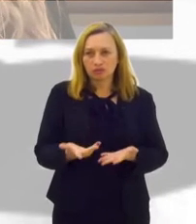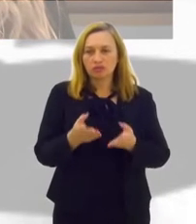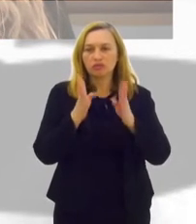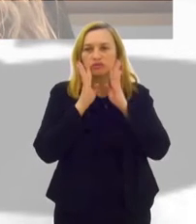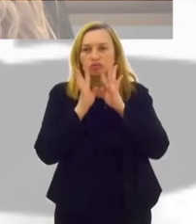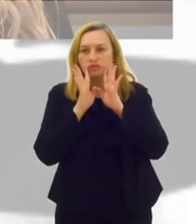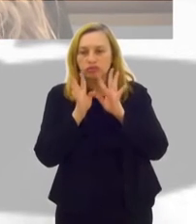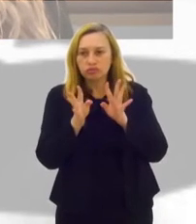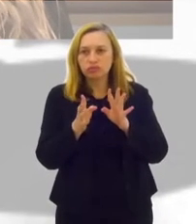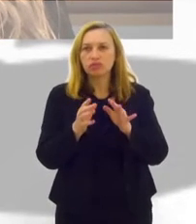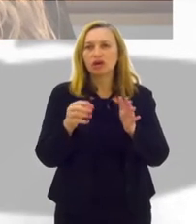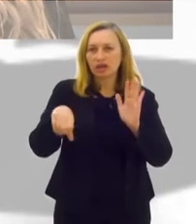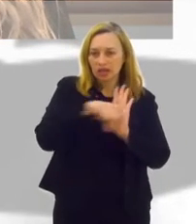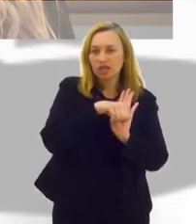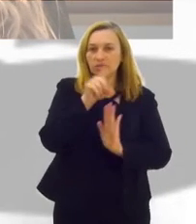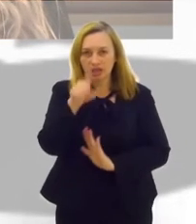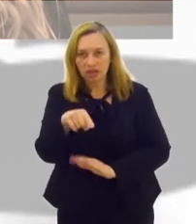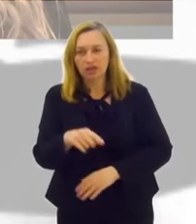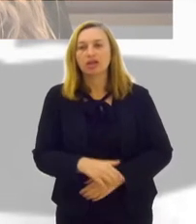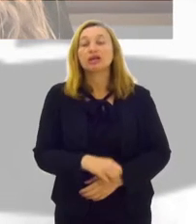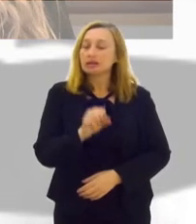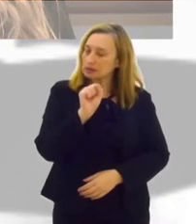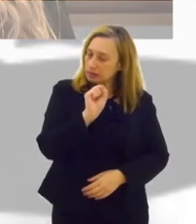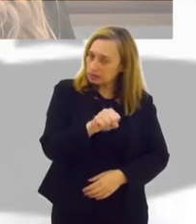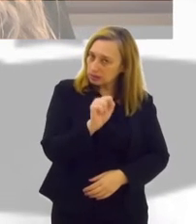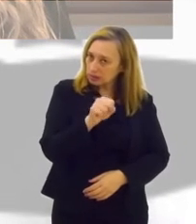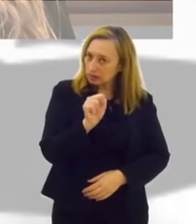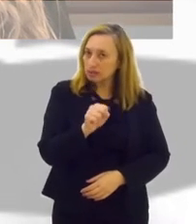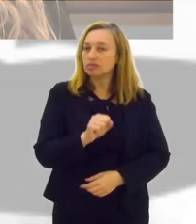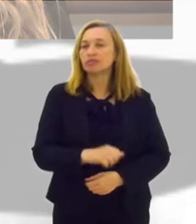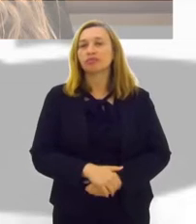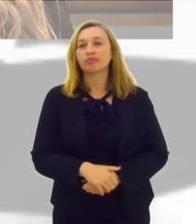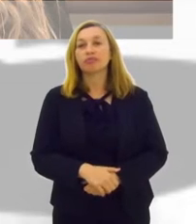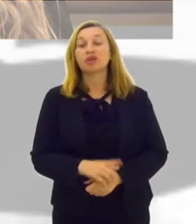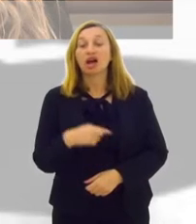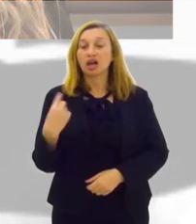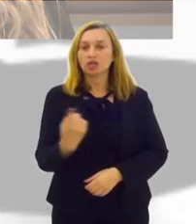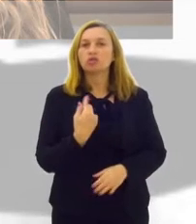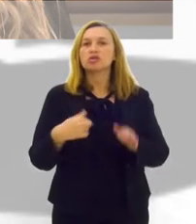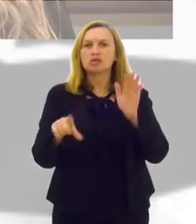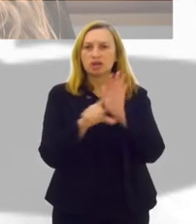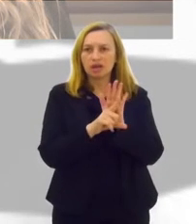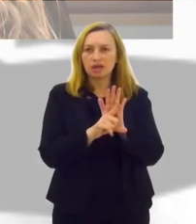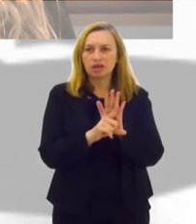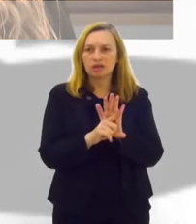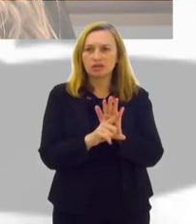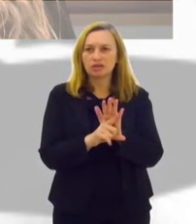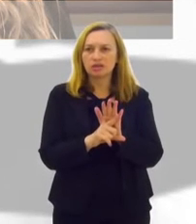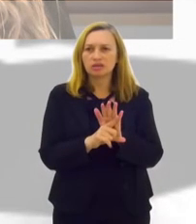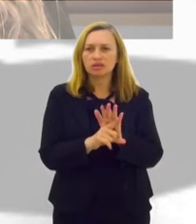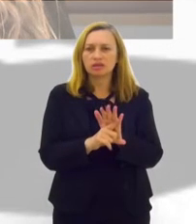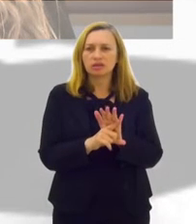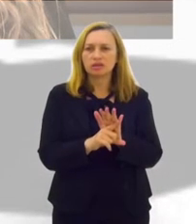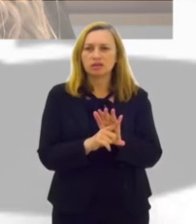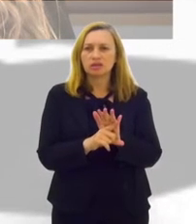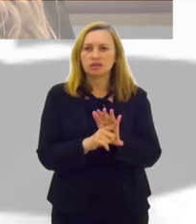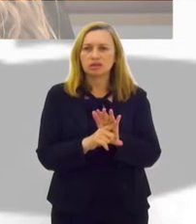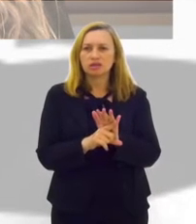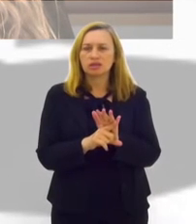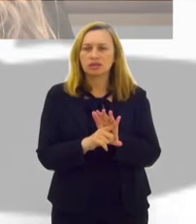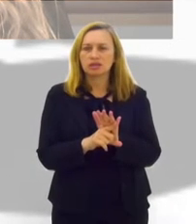virou crime, não é? Está previsto como crime, não é isso? Exatamente. A nossa legislação,